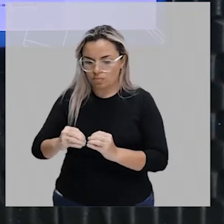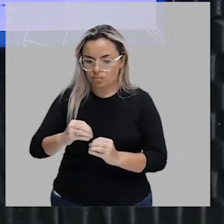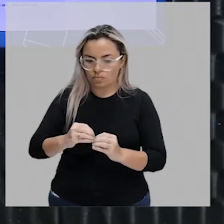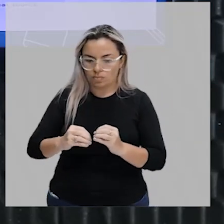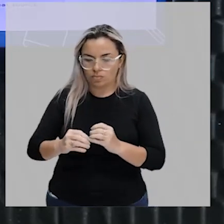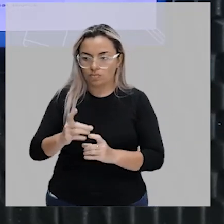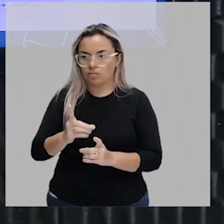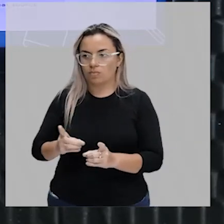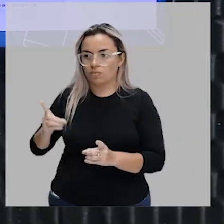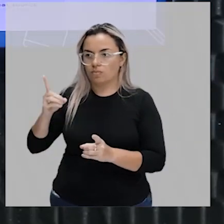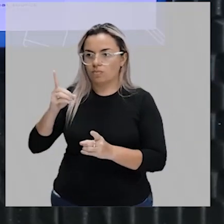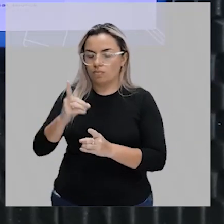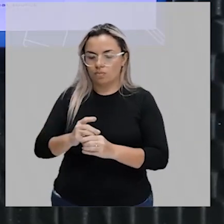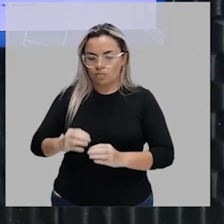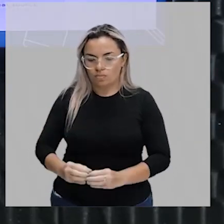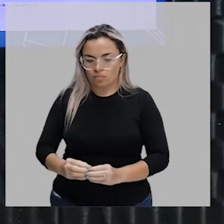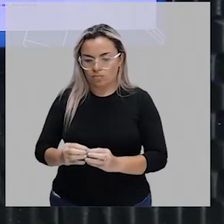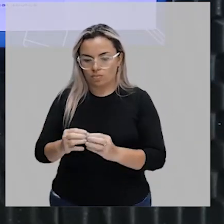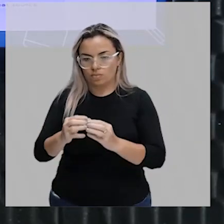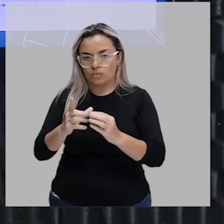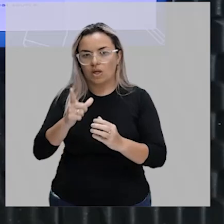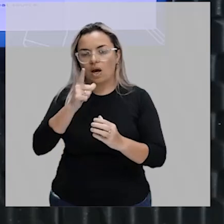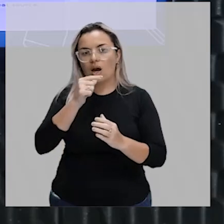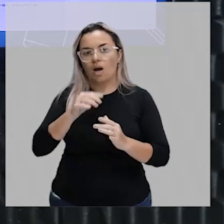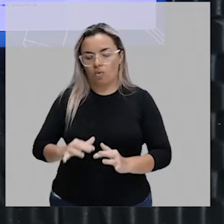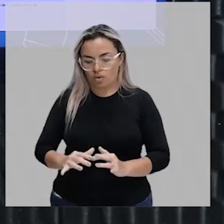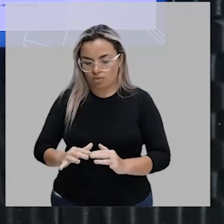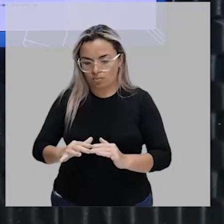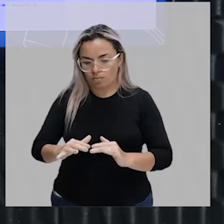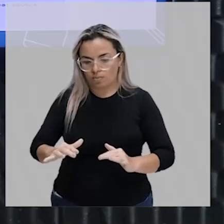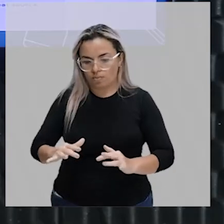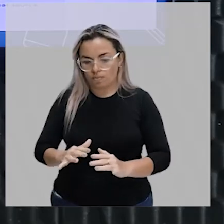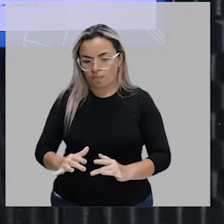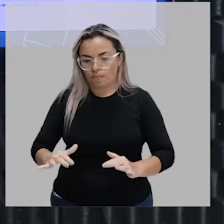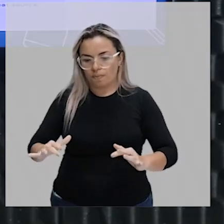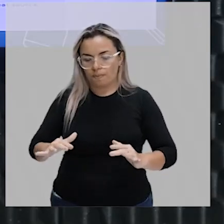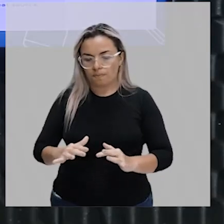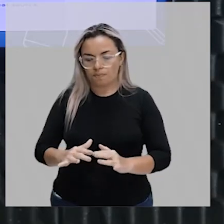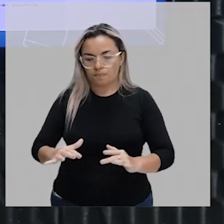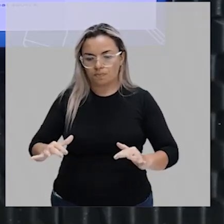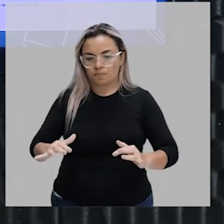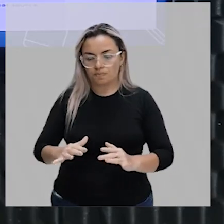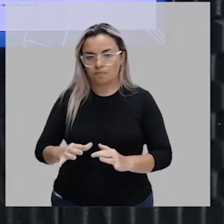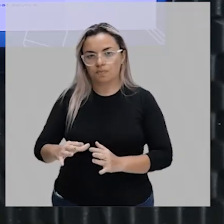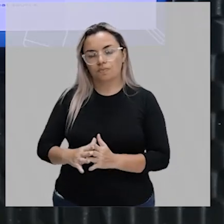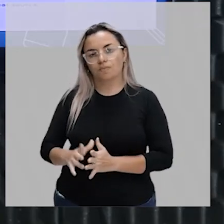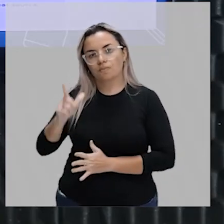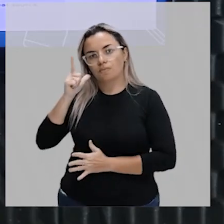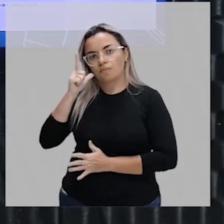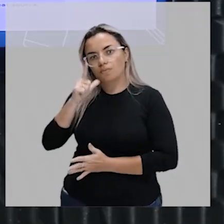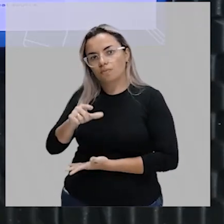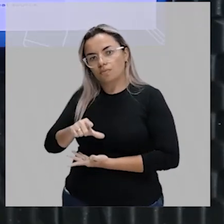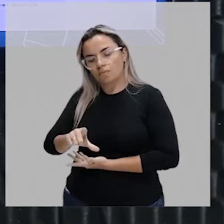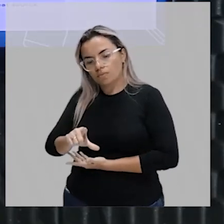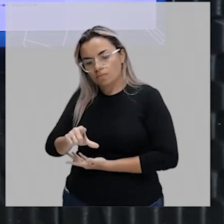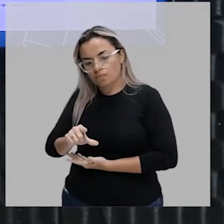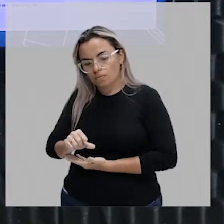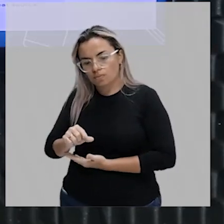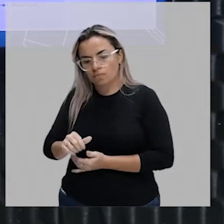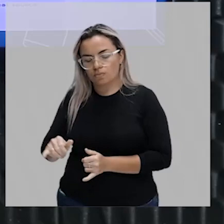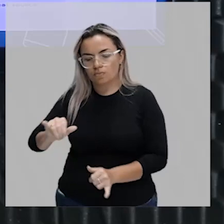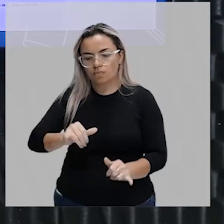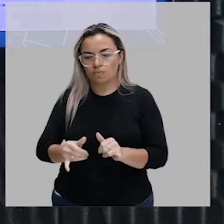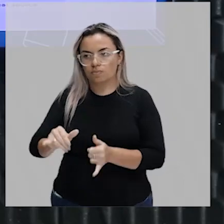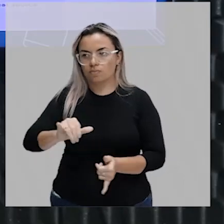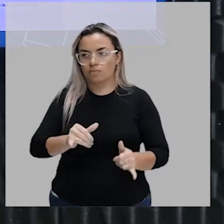você vai encontrar a água no estado líquido, tá? E aqui nós conseguimos coletar os componentes químicos, tá?